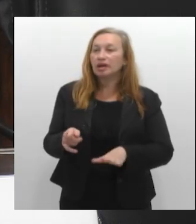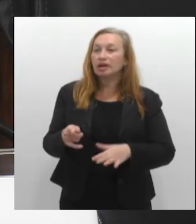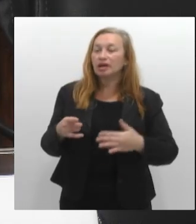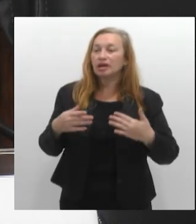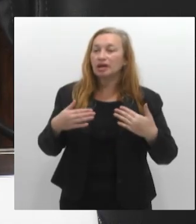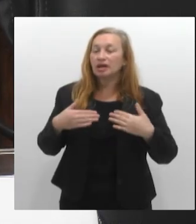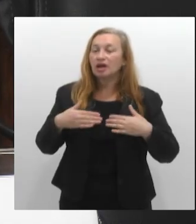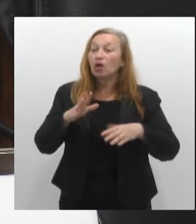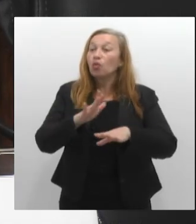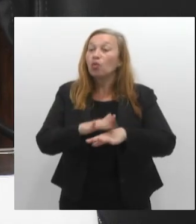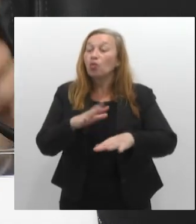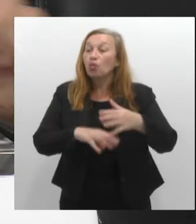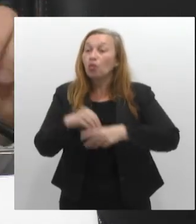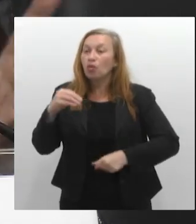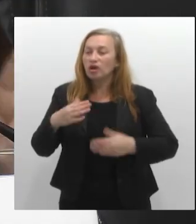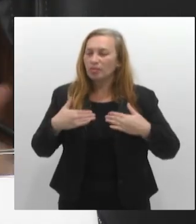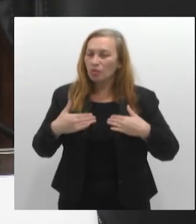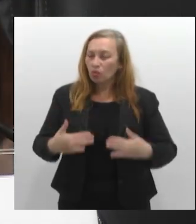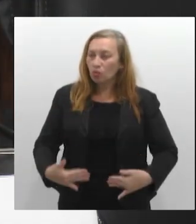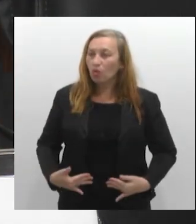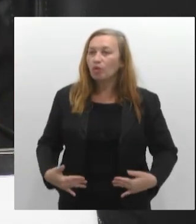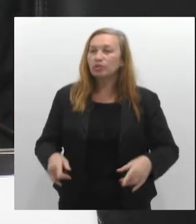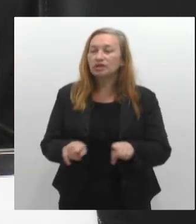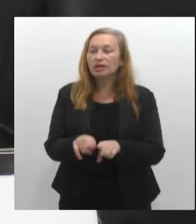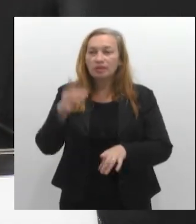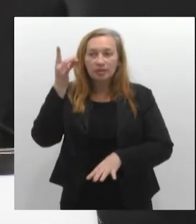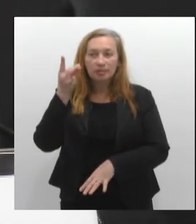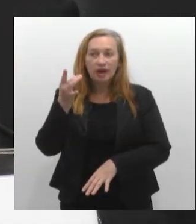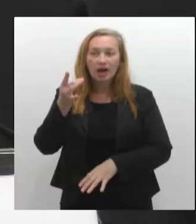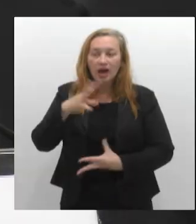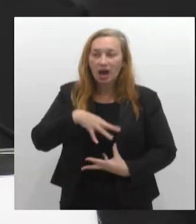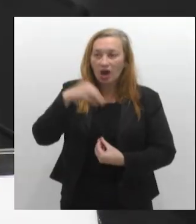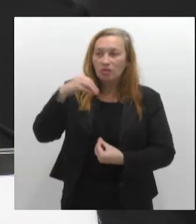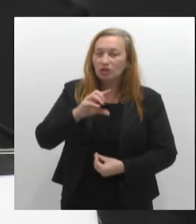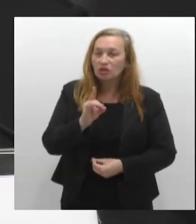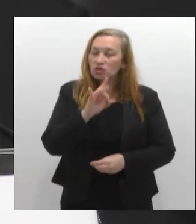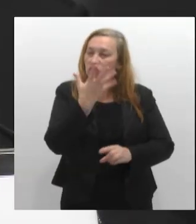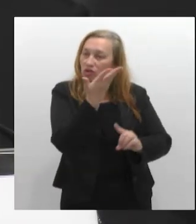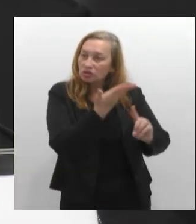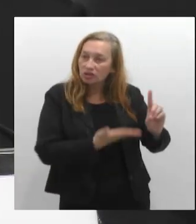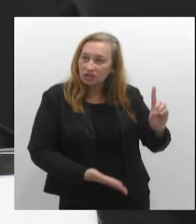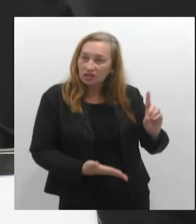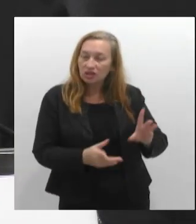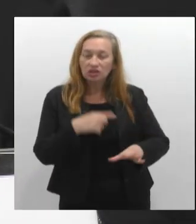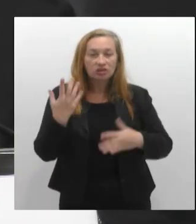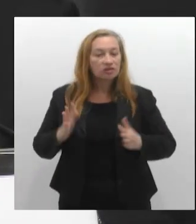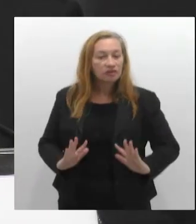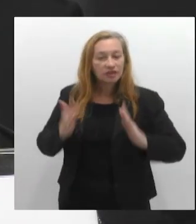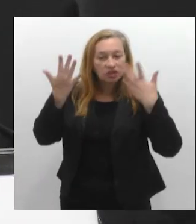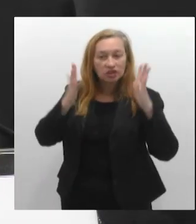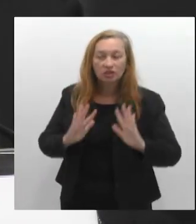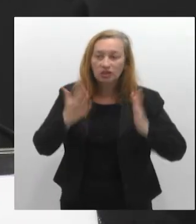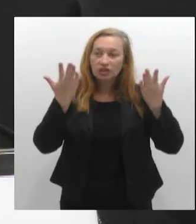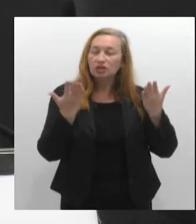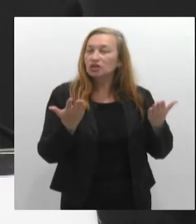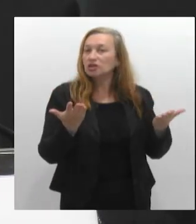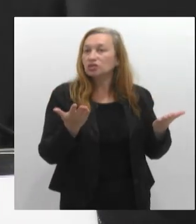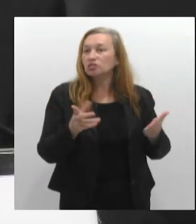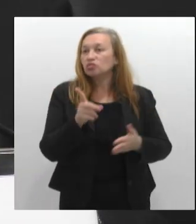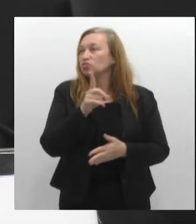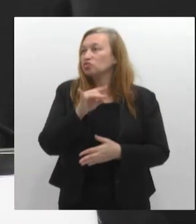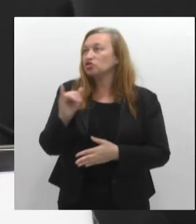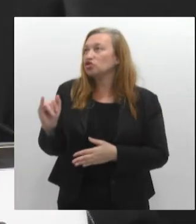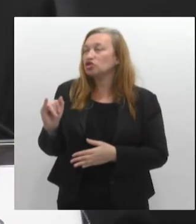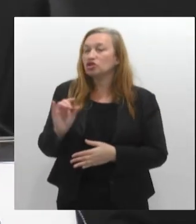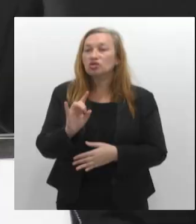para a alma. Não apenas uma solenidade onde nós simplesmente aqui festejamos um dileto